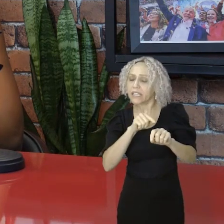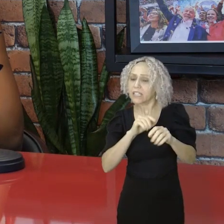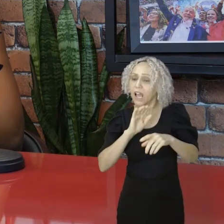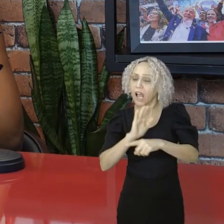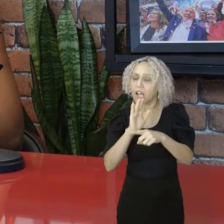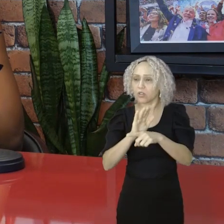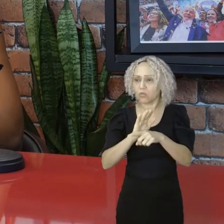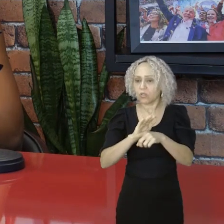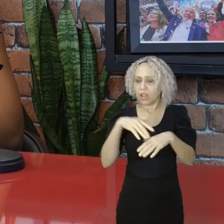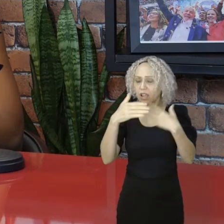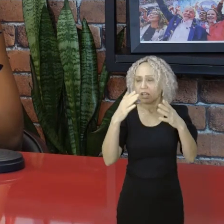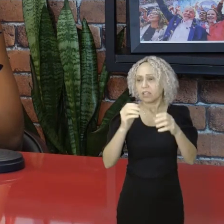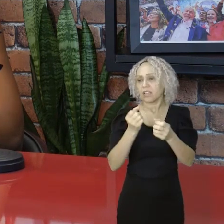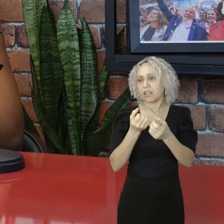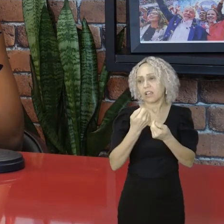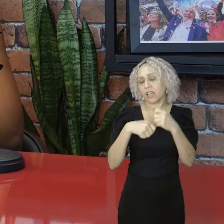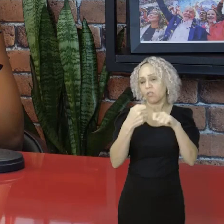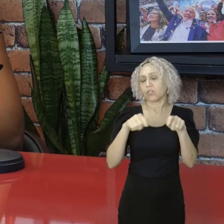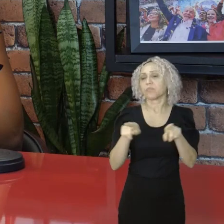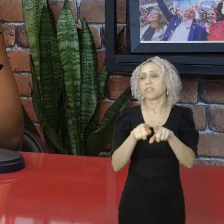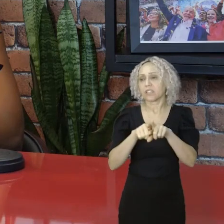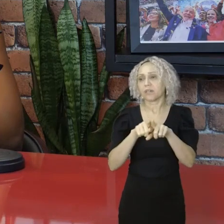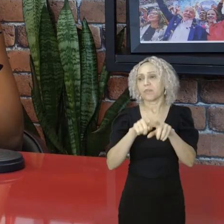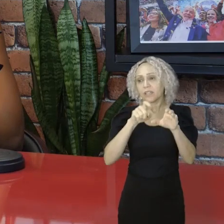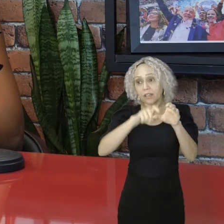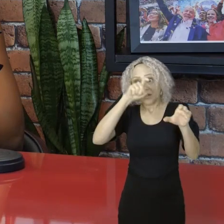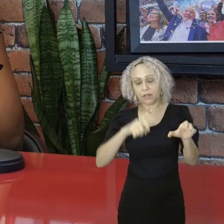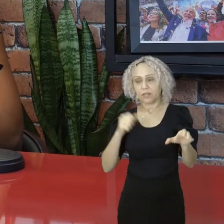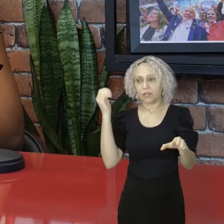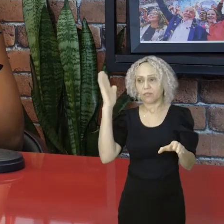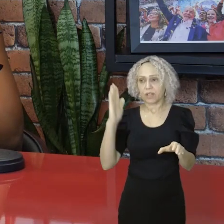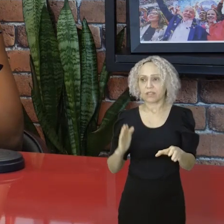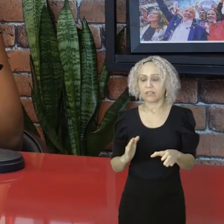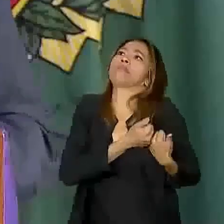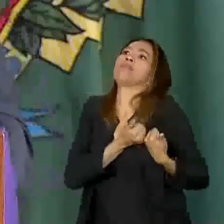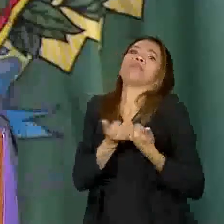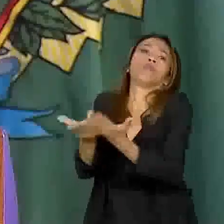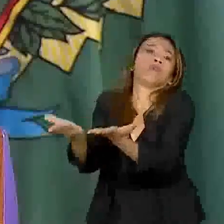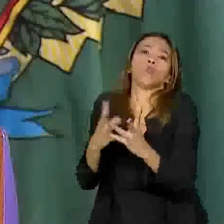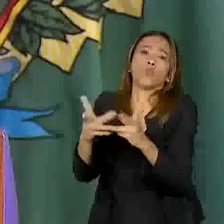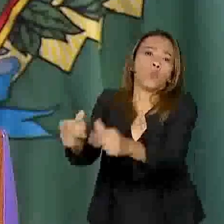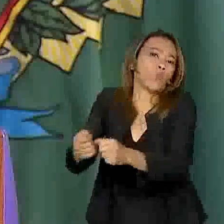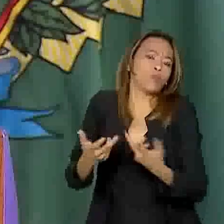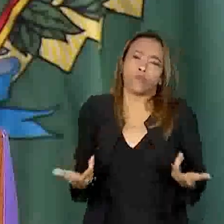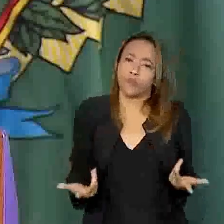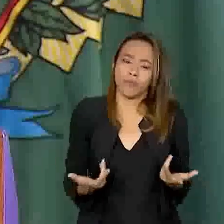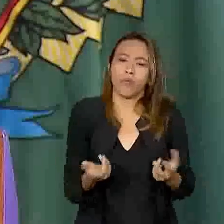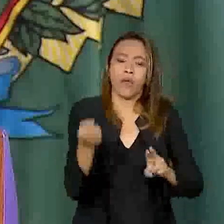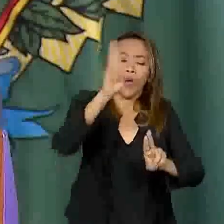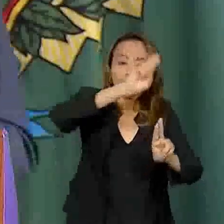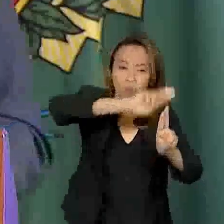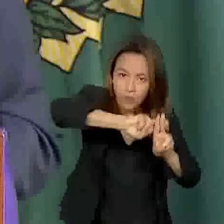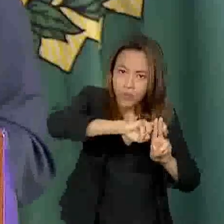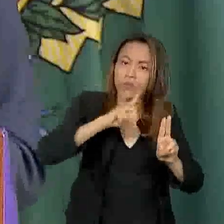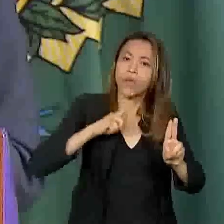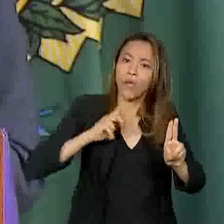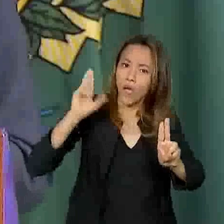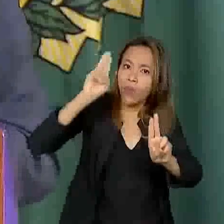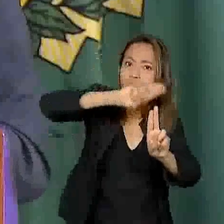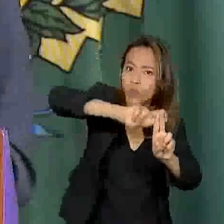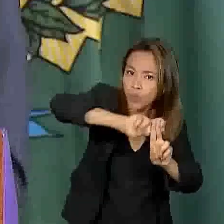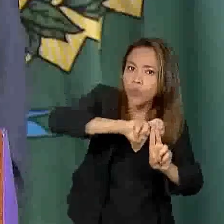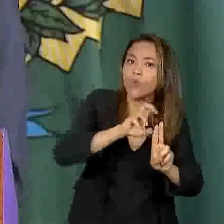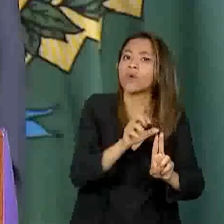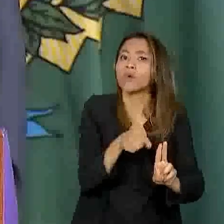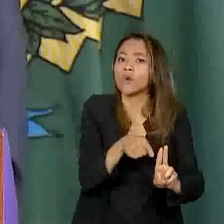de ajudar a alavancar a economia, vai dar maior autonomia ao Brasil. Nós temos o SUS, que é uma